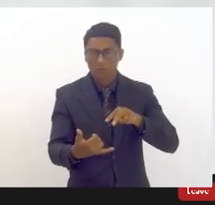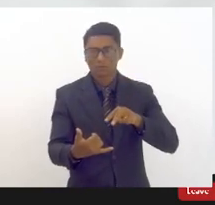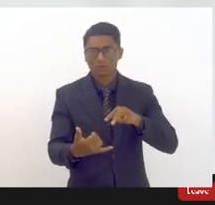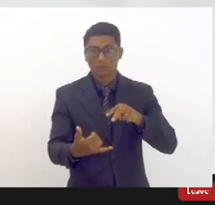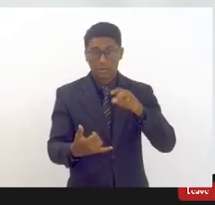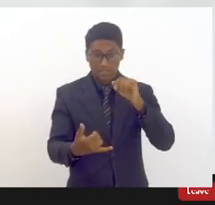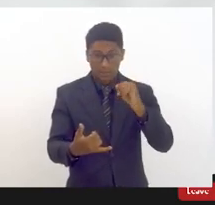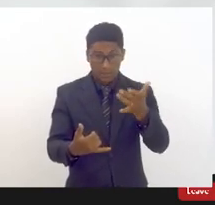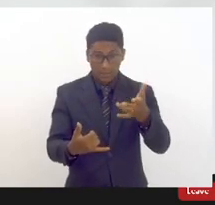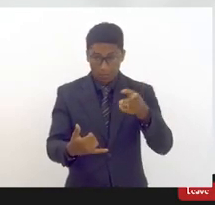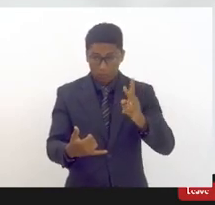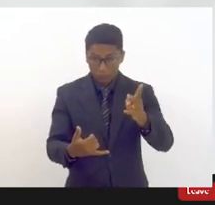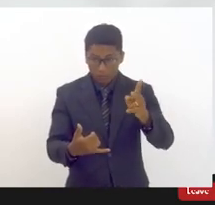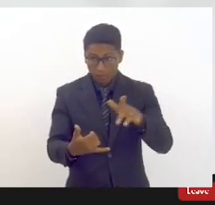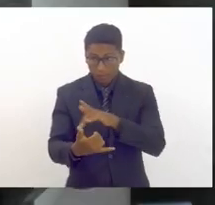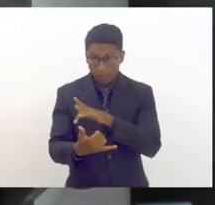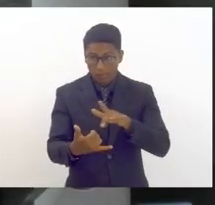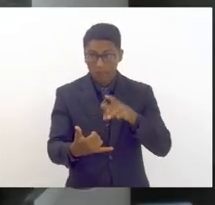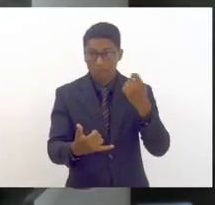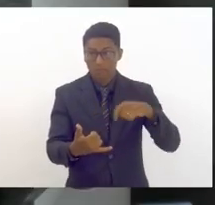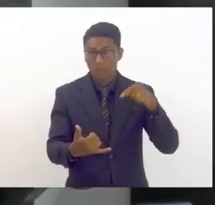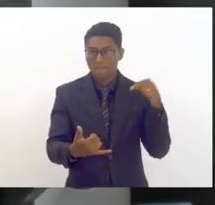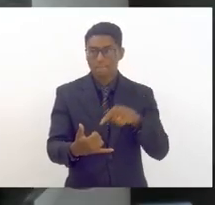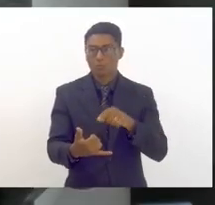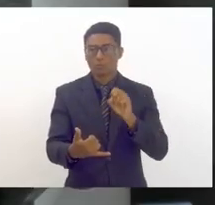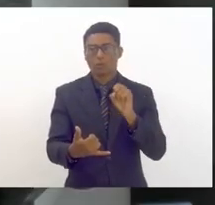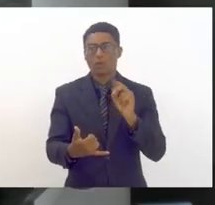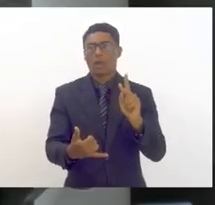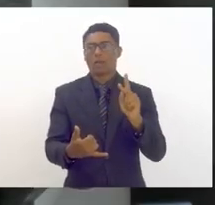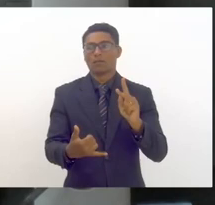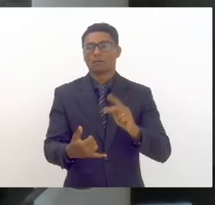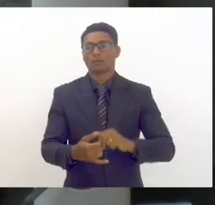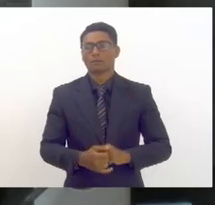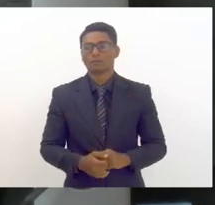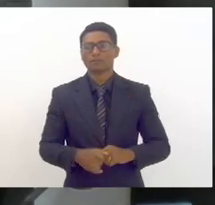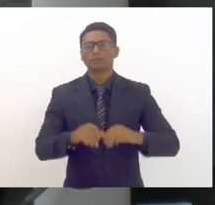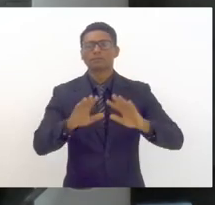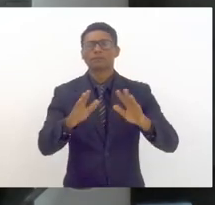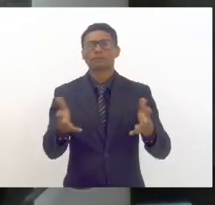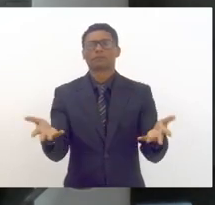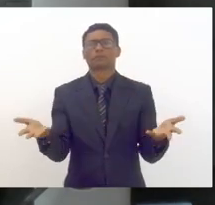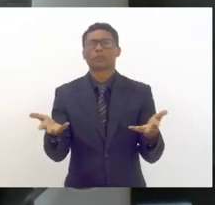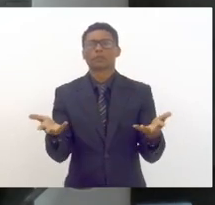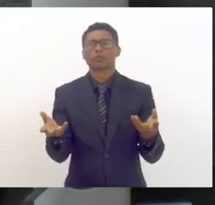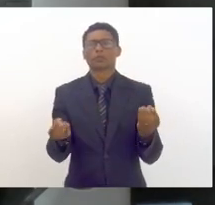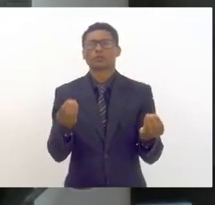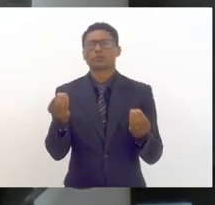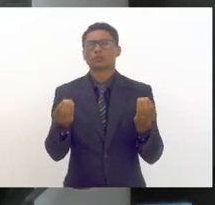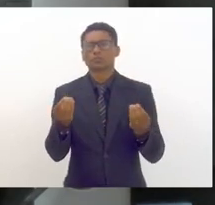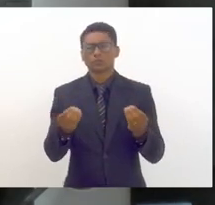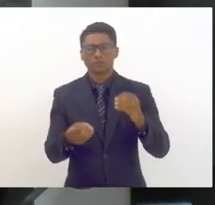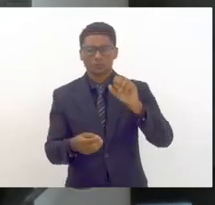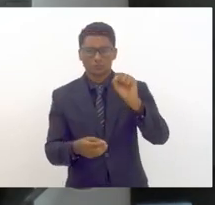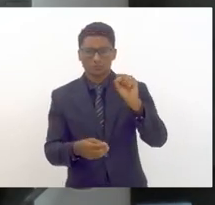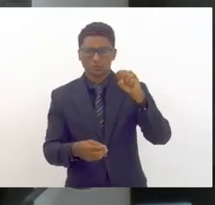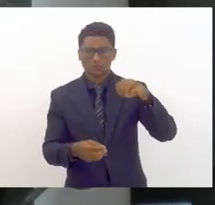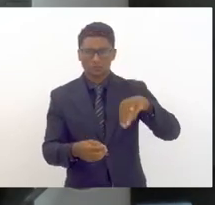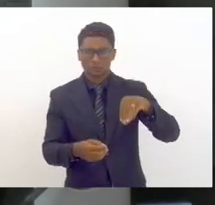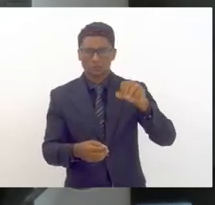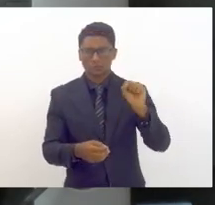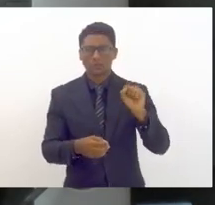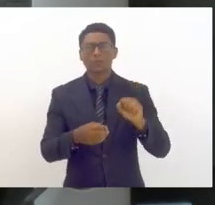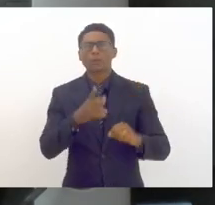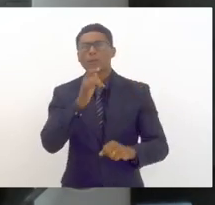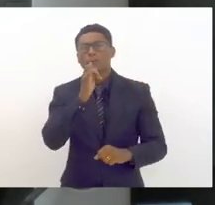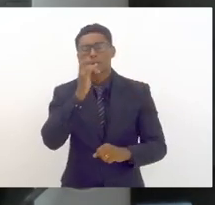poder seguir usando o aparelho. Então, mas Então, a ideia é... hoje, como é que funciona essa questão do SMS? Para quem mora em área